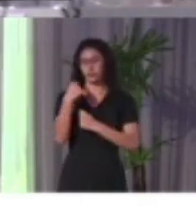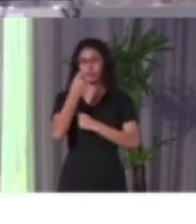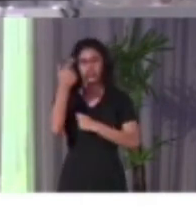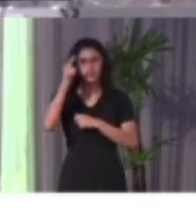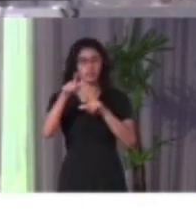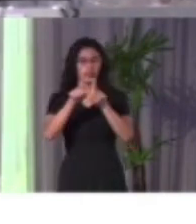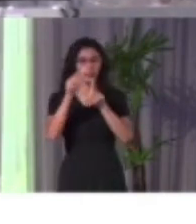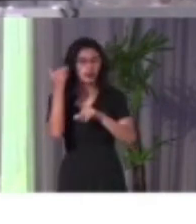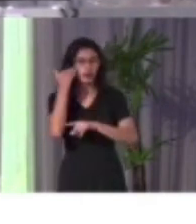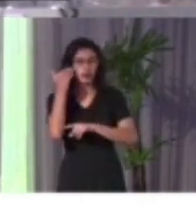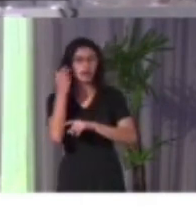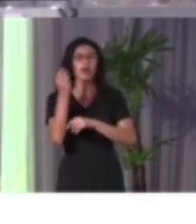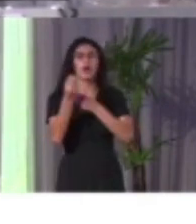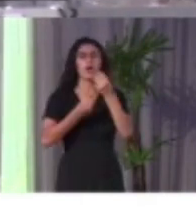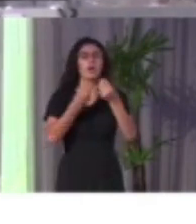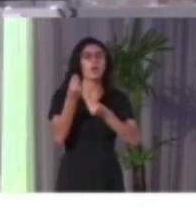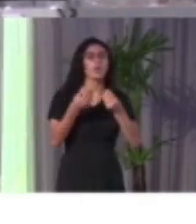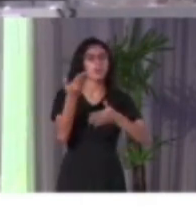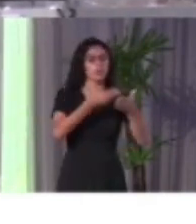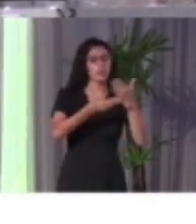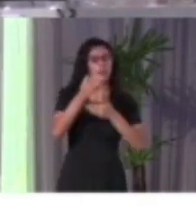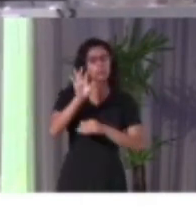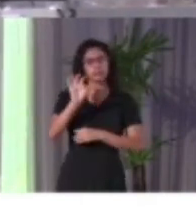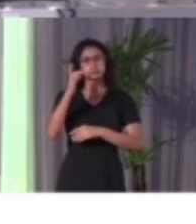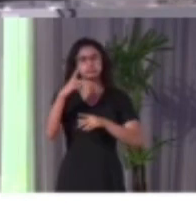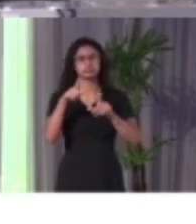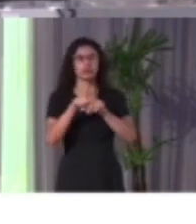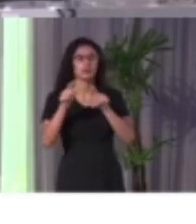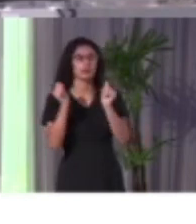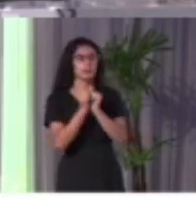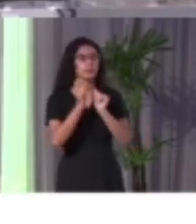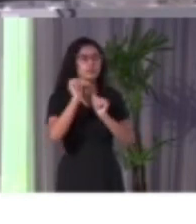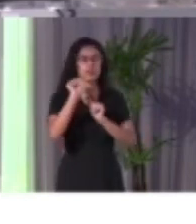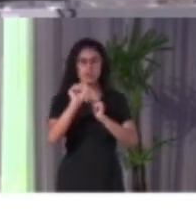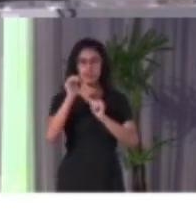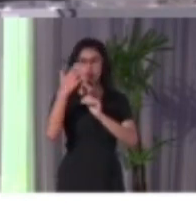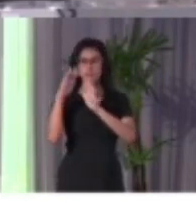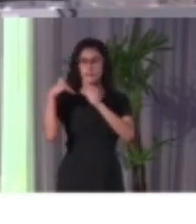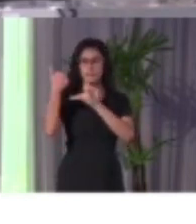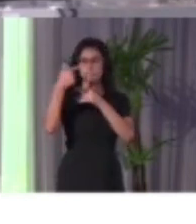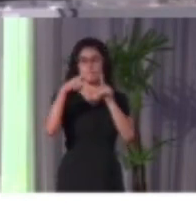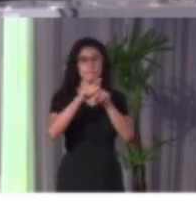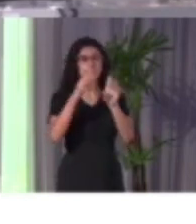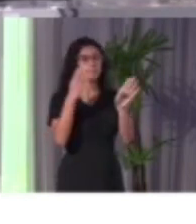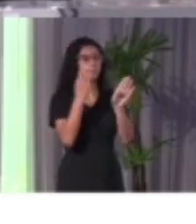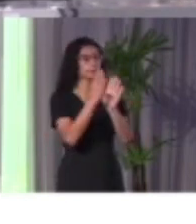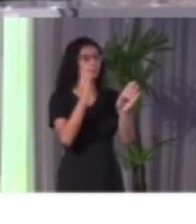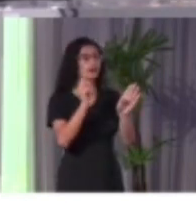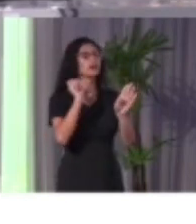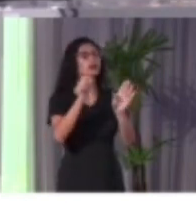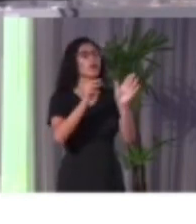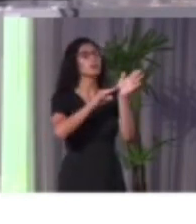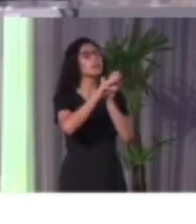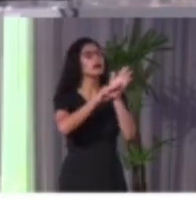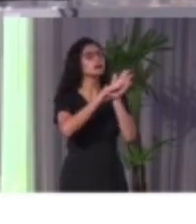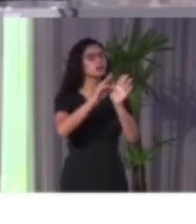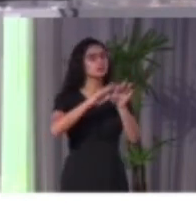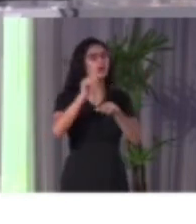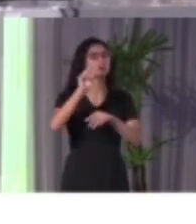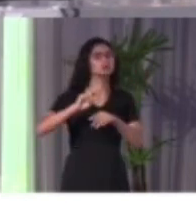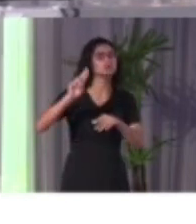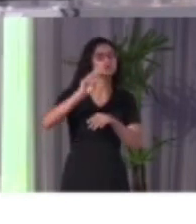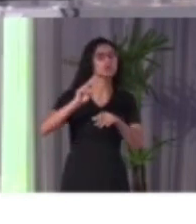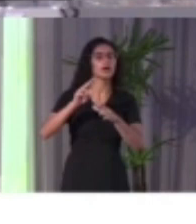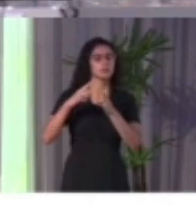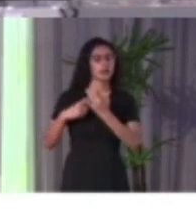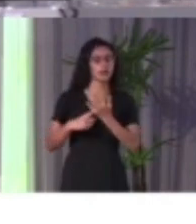conseguisse entender como que essa dinâmica acontece, para além do que vinha no relatório. Então, identificar que metodologias que foram utilizadas